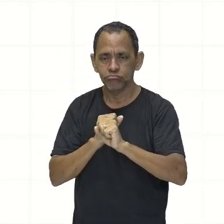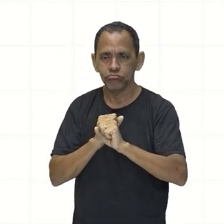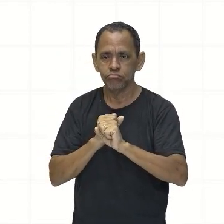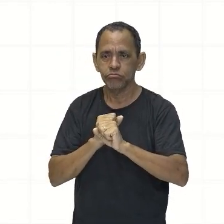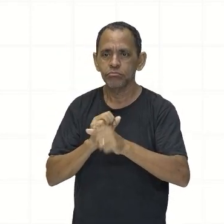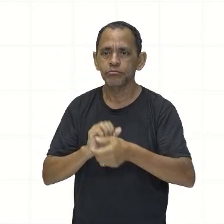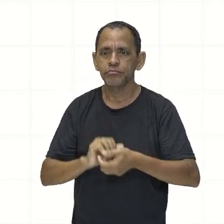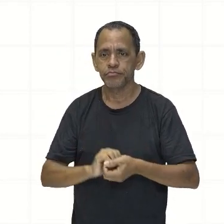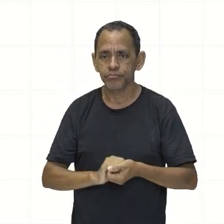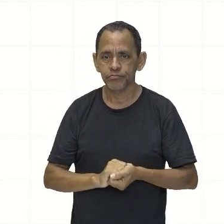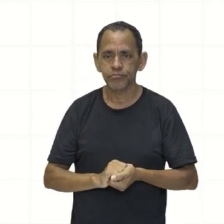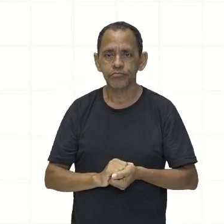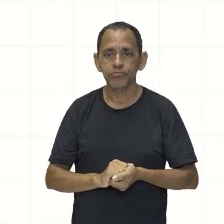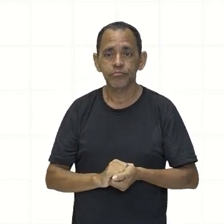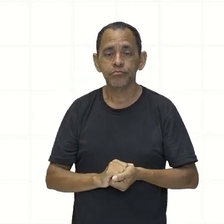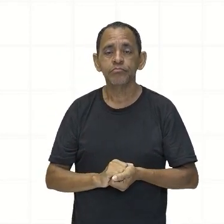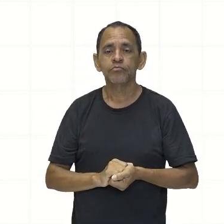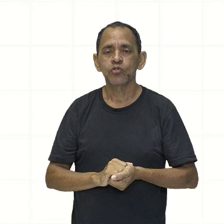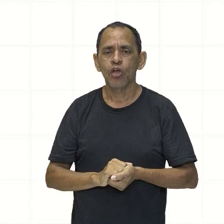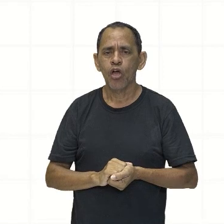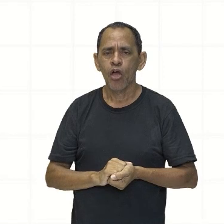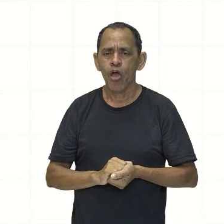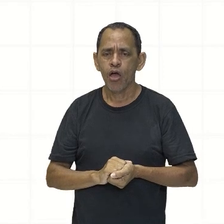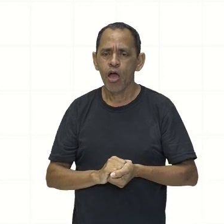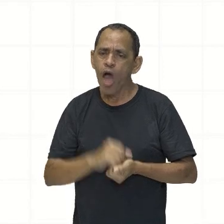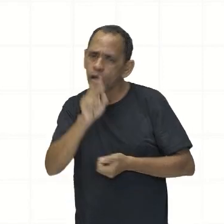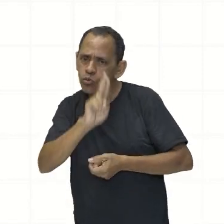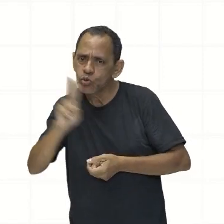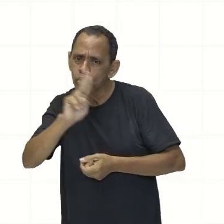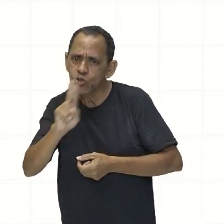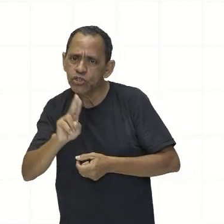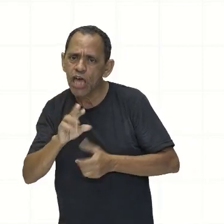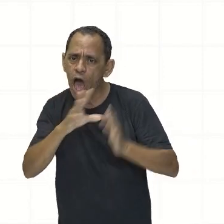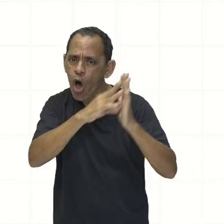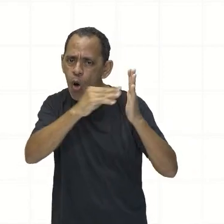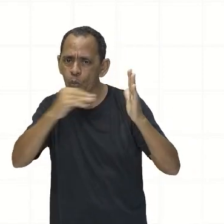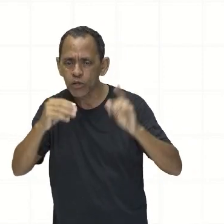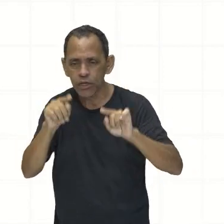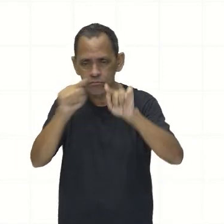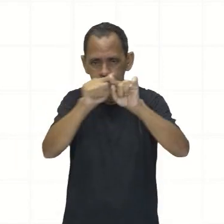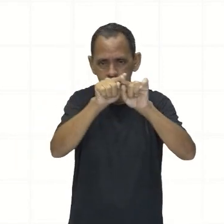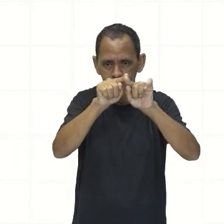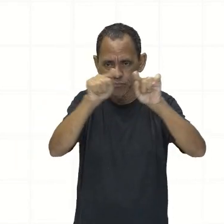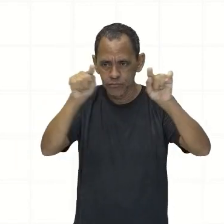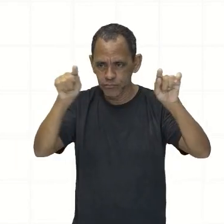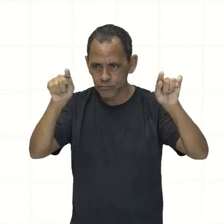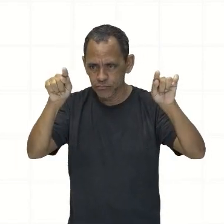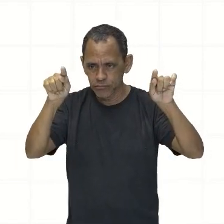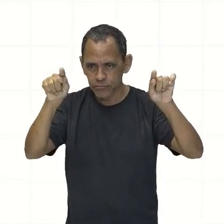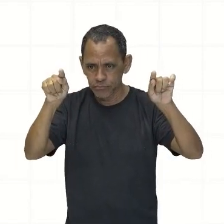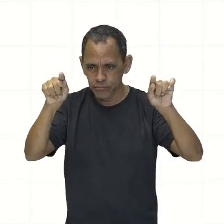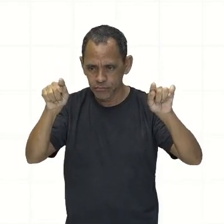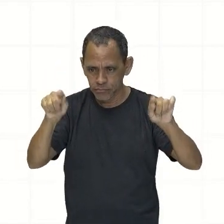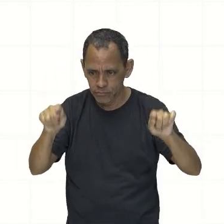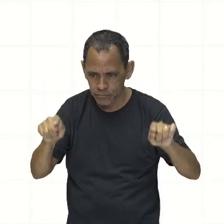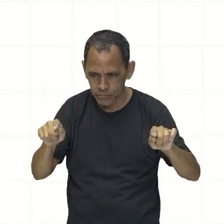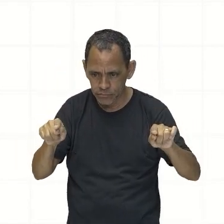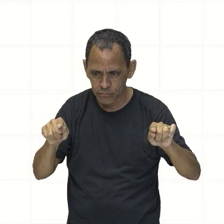um retângulo como modelo. Beleza, lembrando, pessoal, o retângulo, ele é